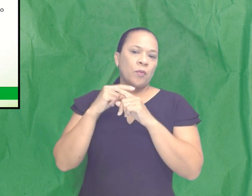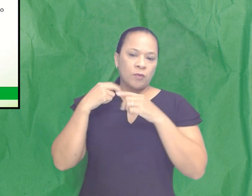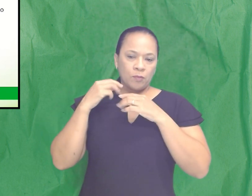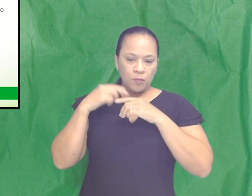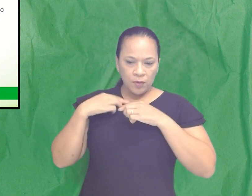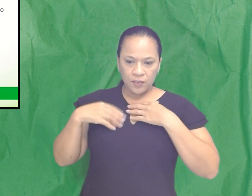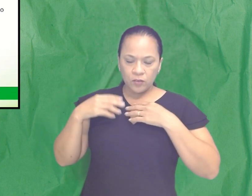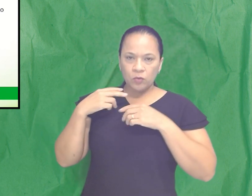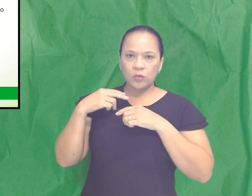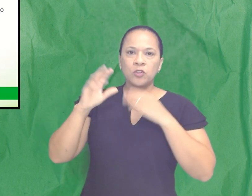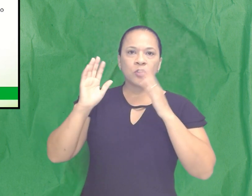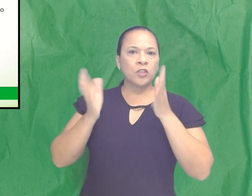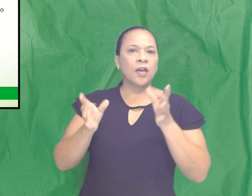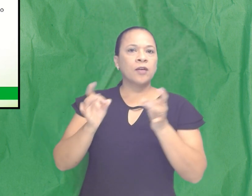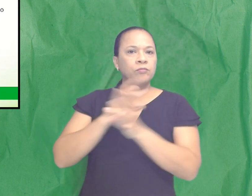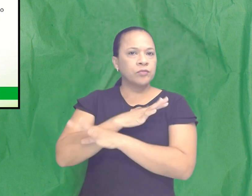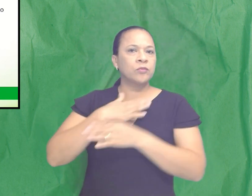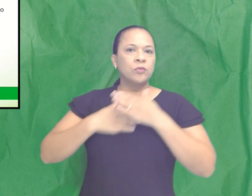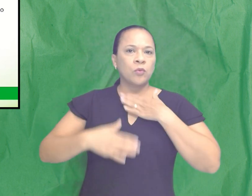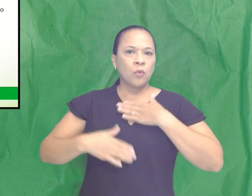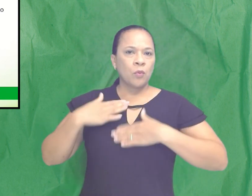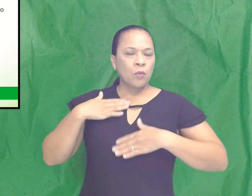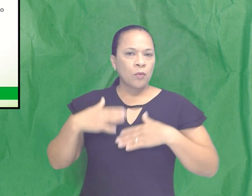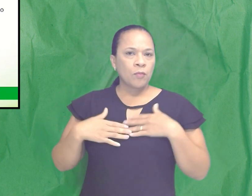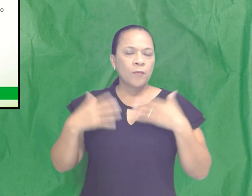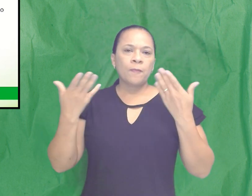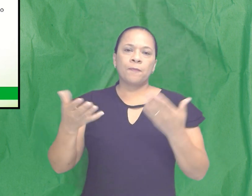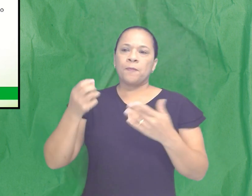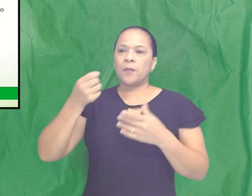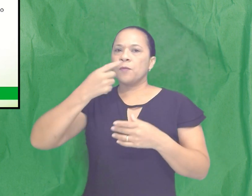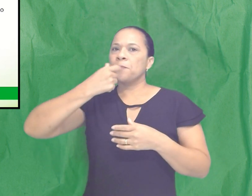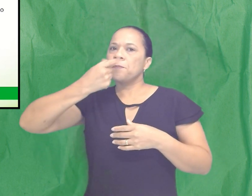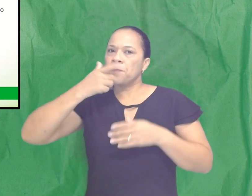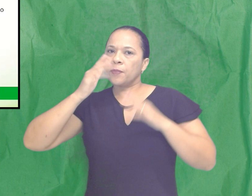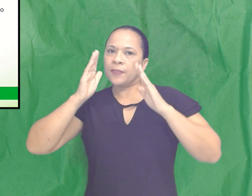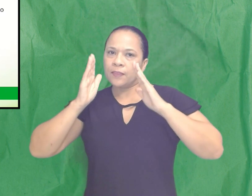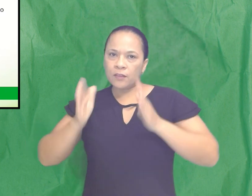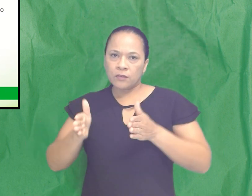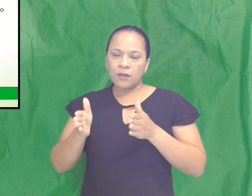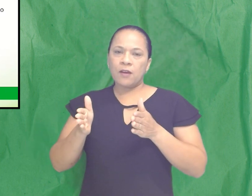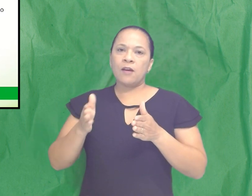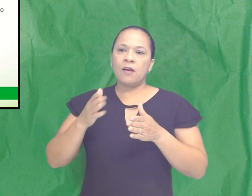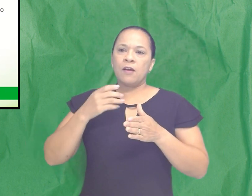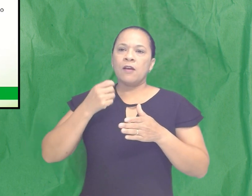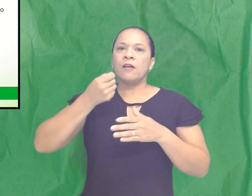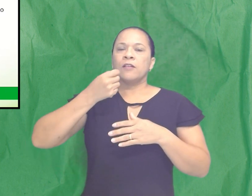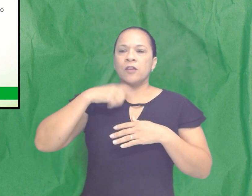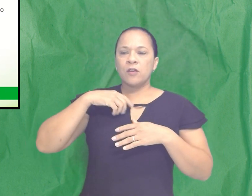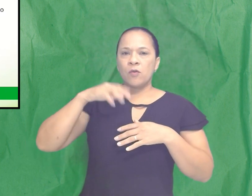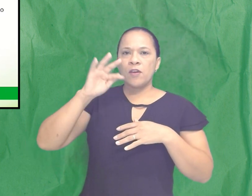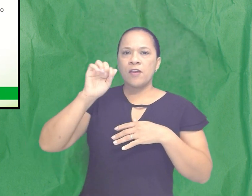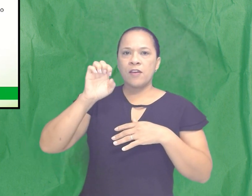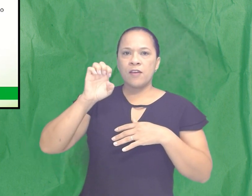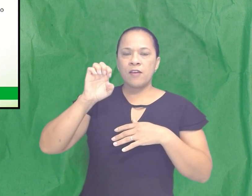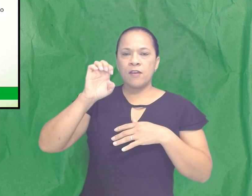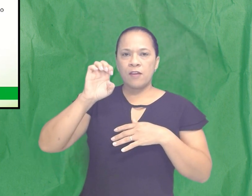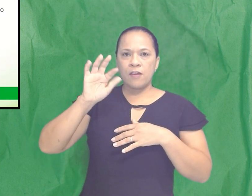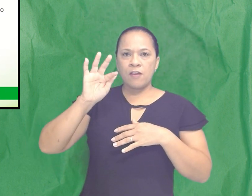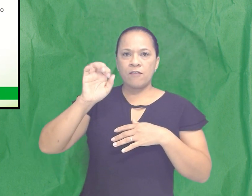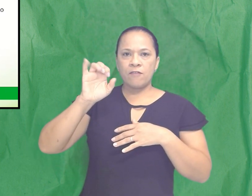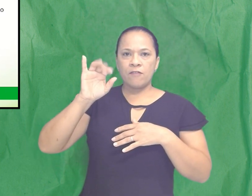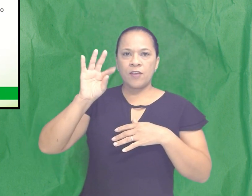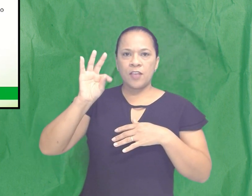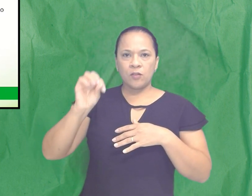E aquele local em que o fármaco está fazendo a sua ação, causando o seu efeito farmacológico, nós chamamos,